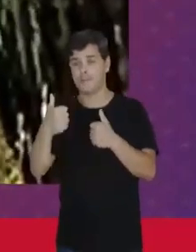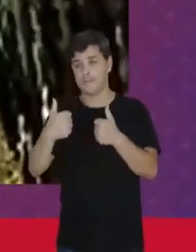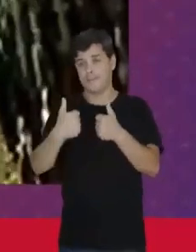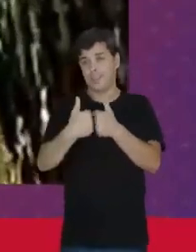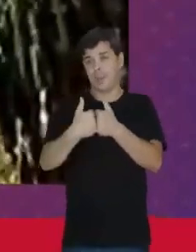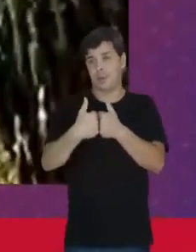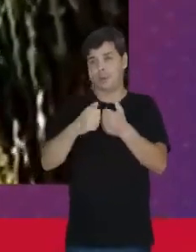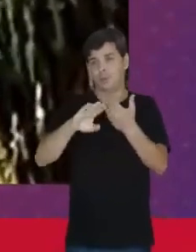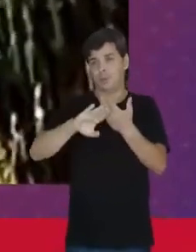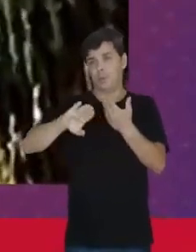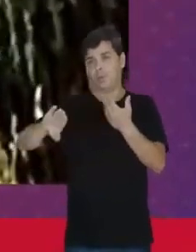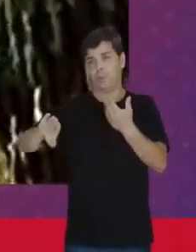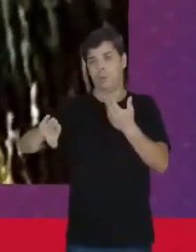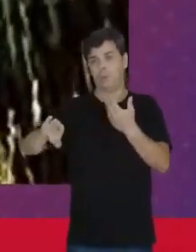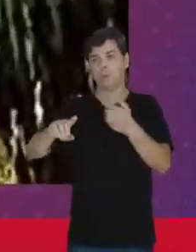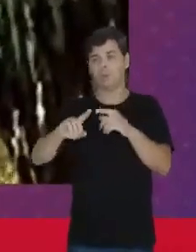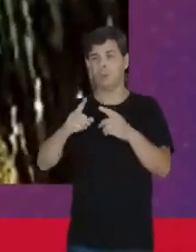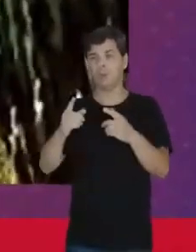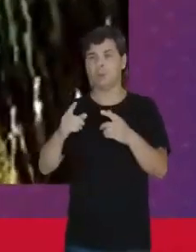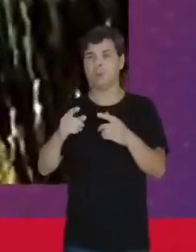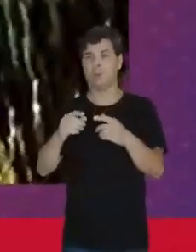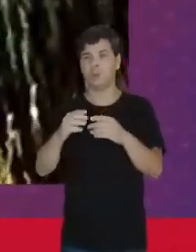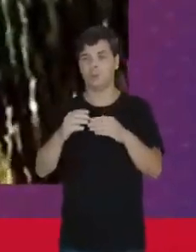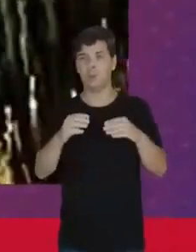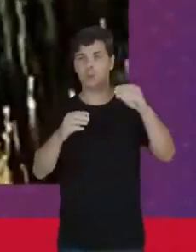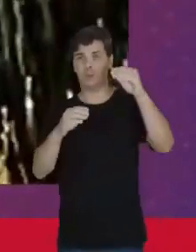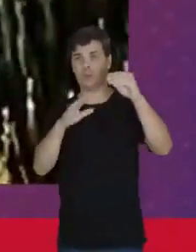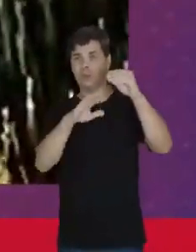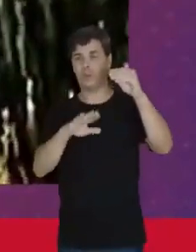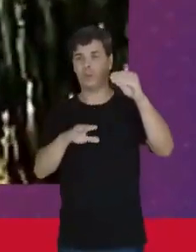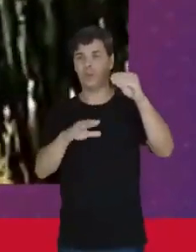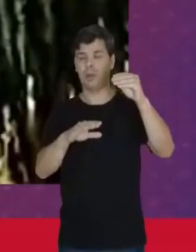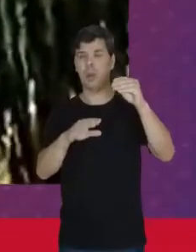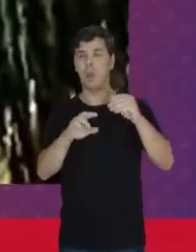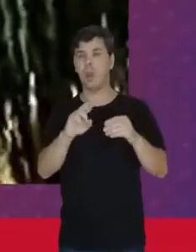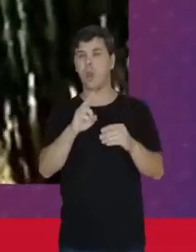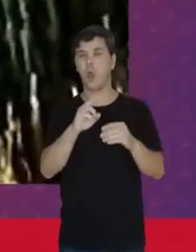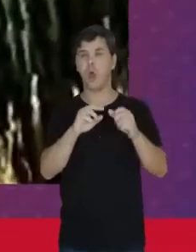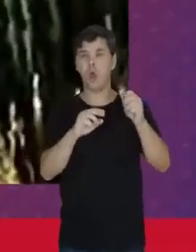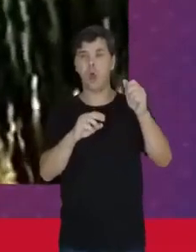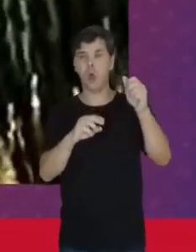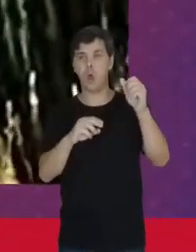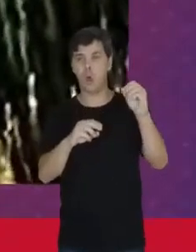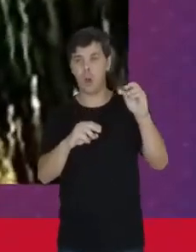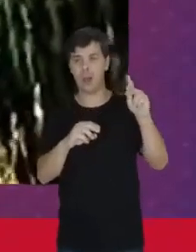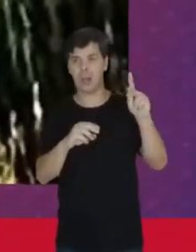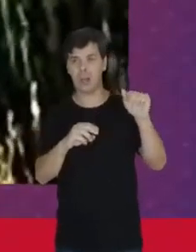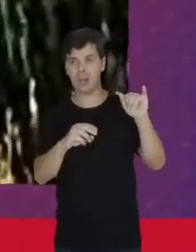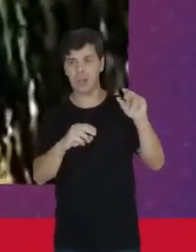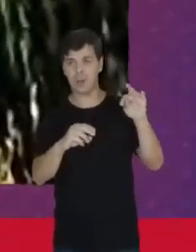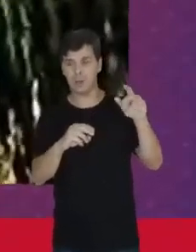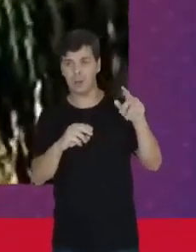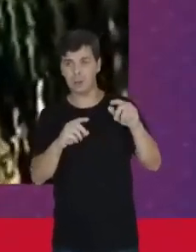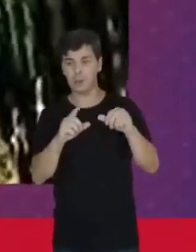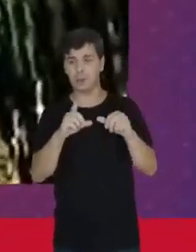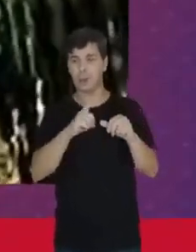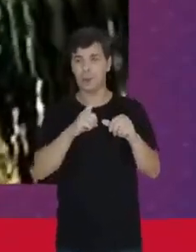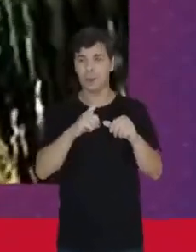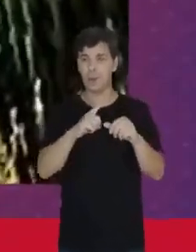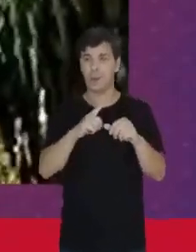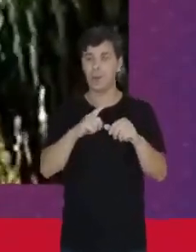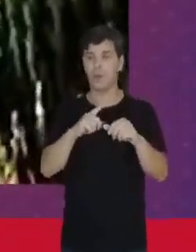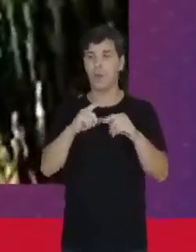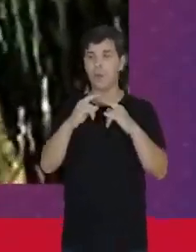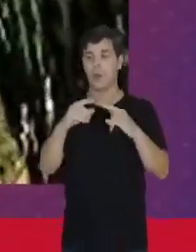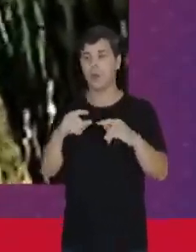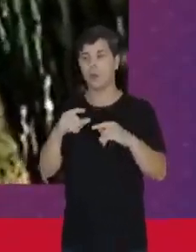baixo. E desse lado de cima, onde eu plantei os eucaliptos, aí tem o pasto das vacas, né?